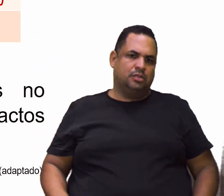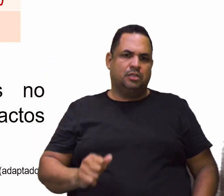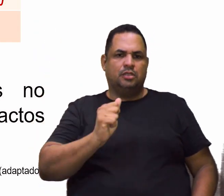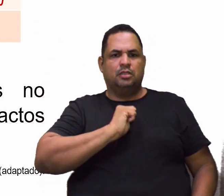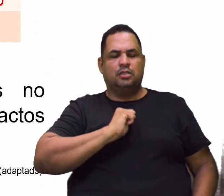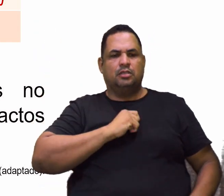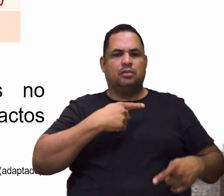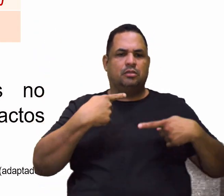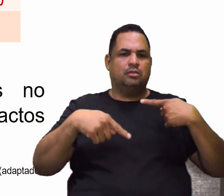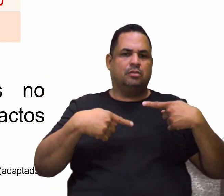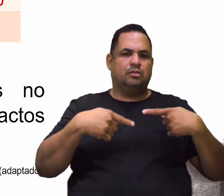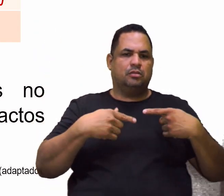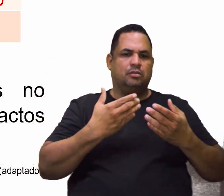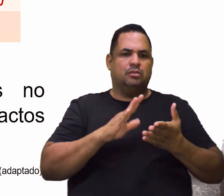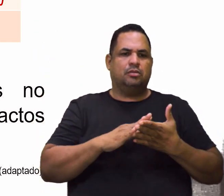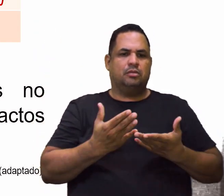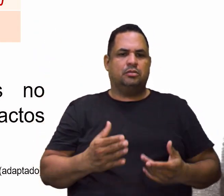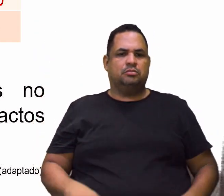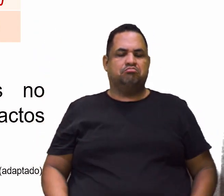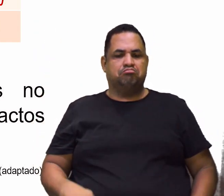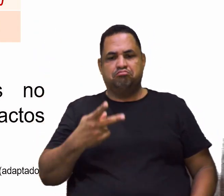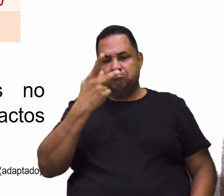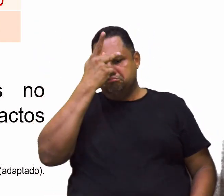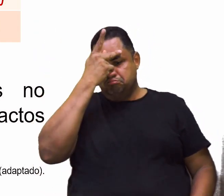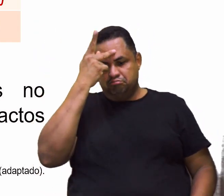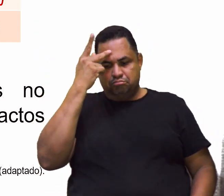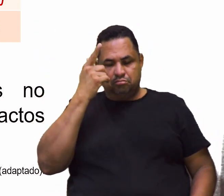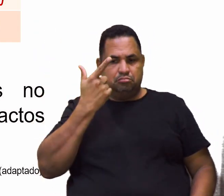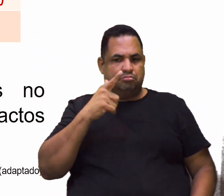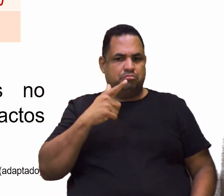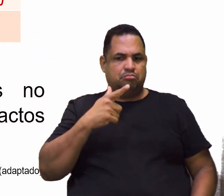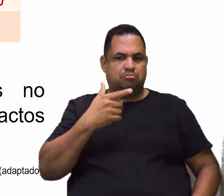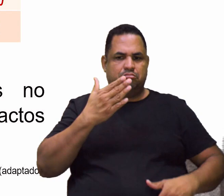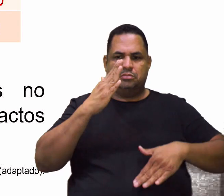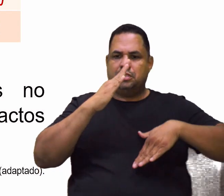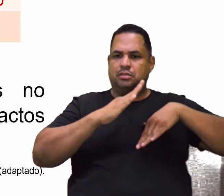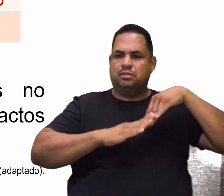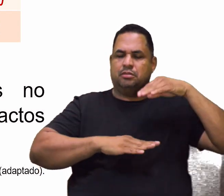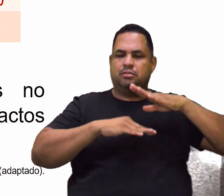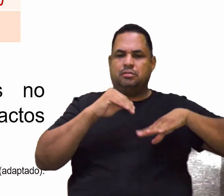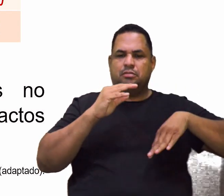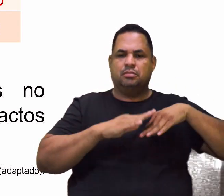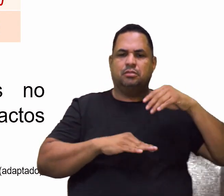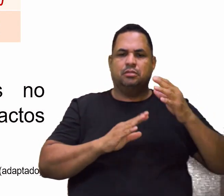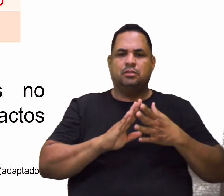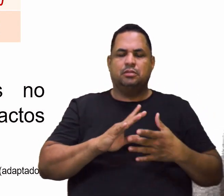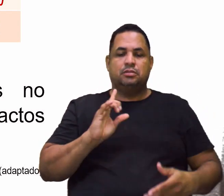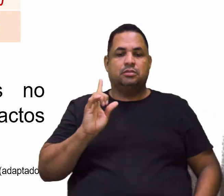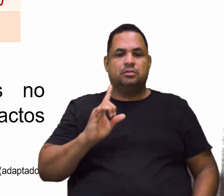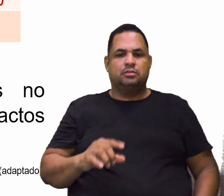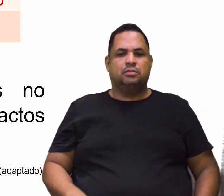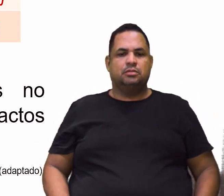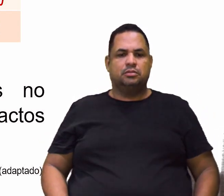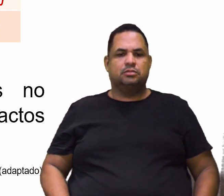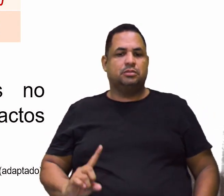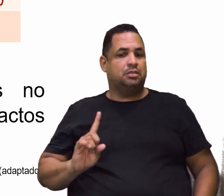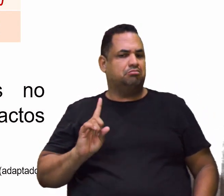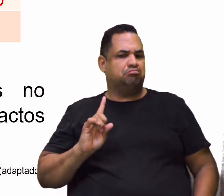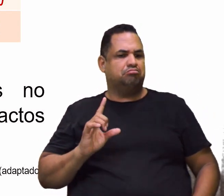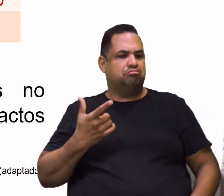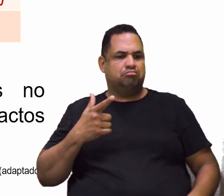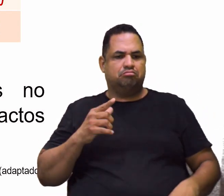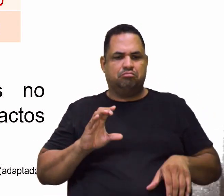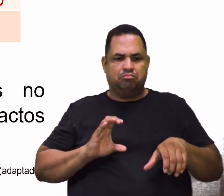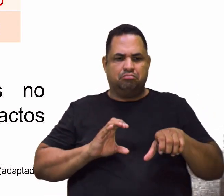Antropologia, política, pessoas leigas também. Essas pessoas não são especialistas no assunto,